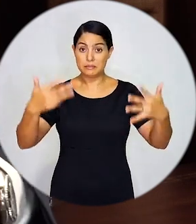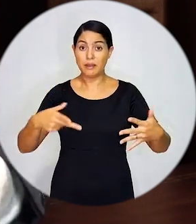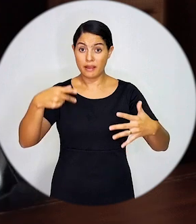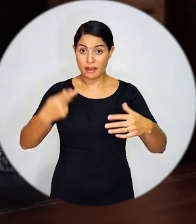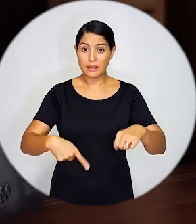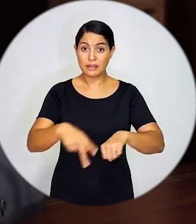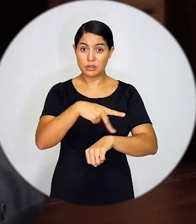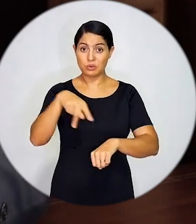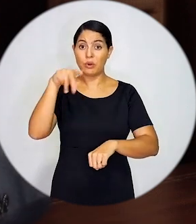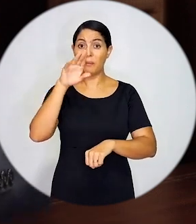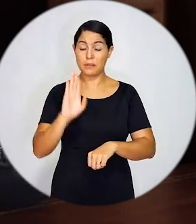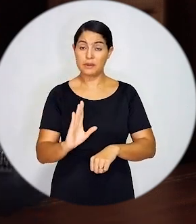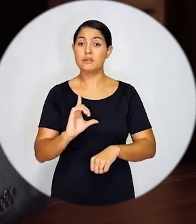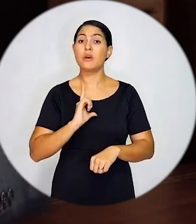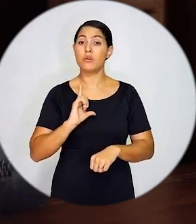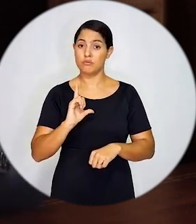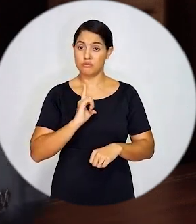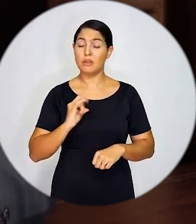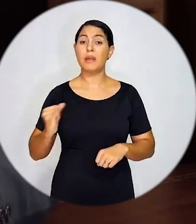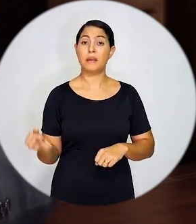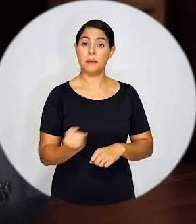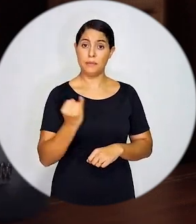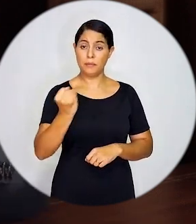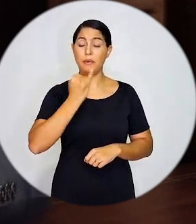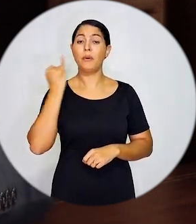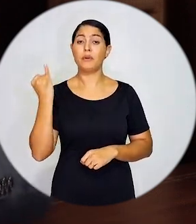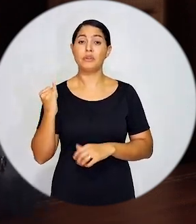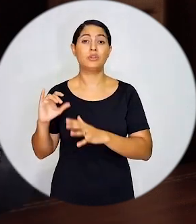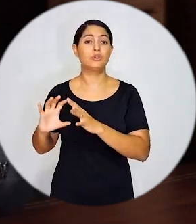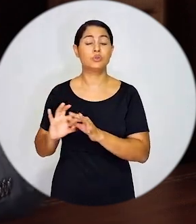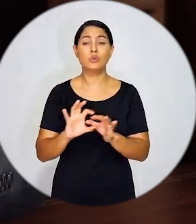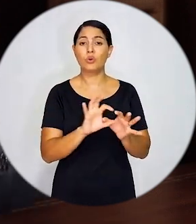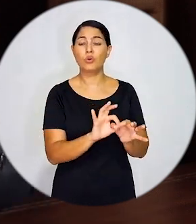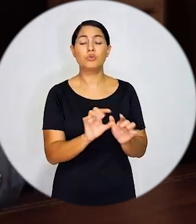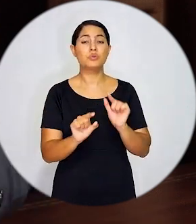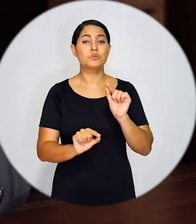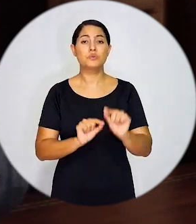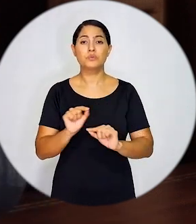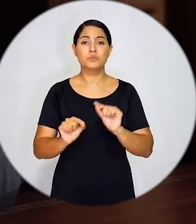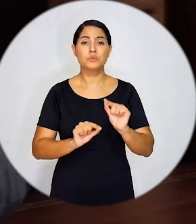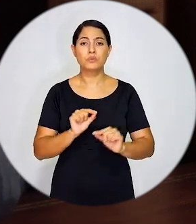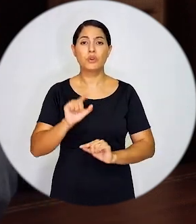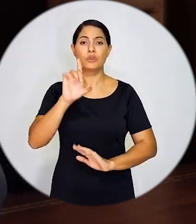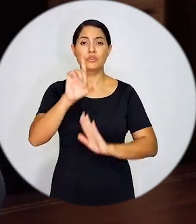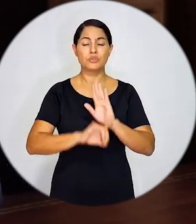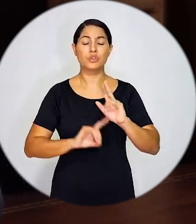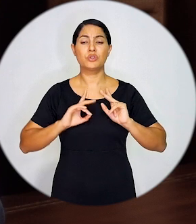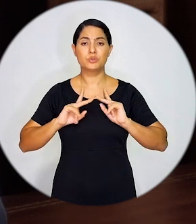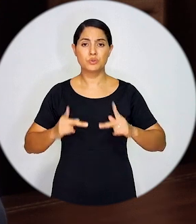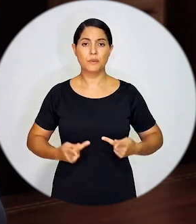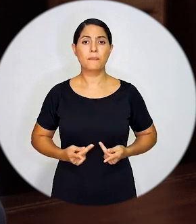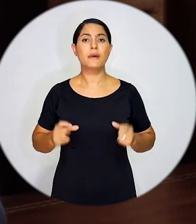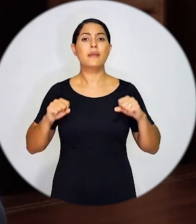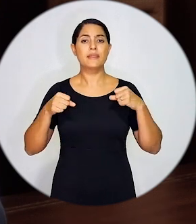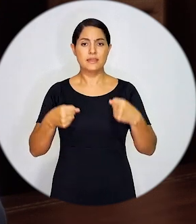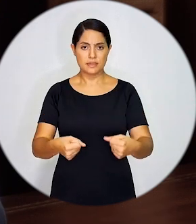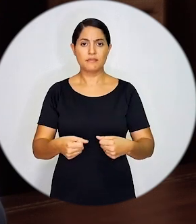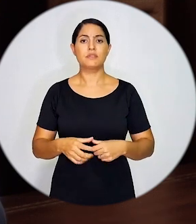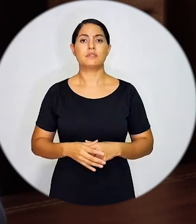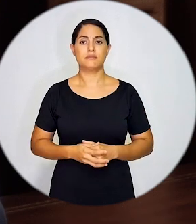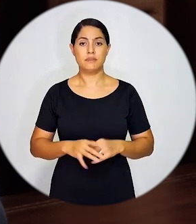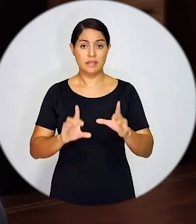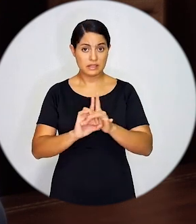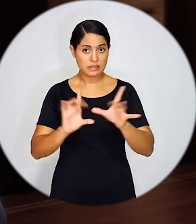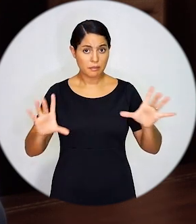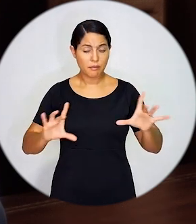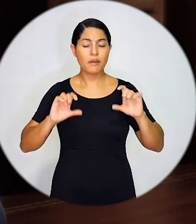conhecimento do mundo que aqui no Brasil temos ações muito importantes em favor da defesa dos direitos humanos e